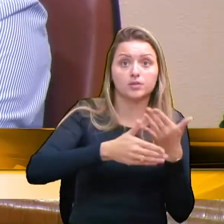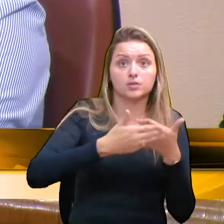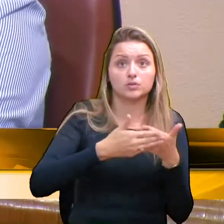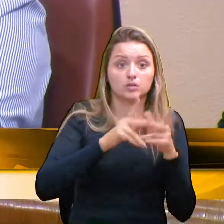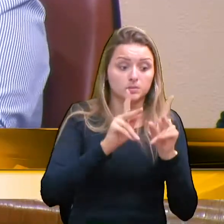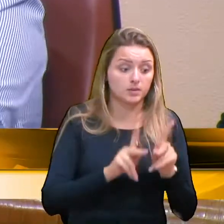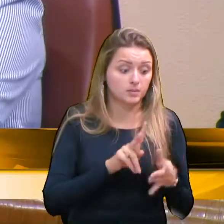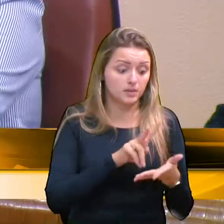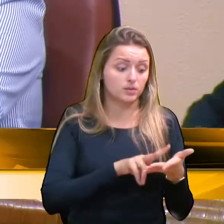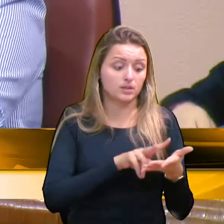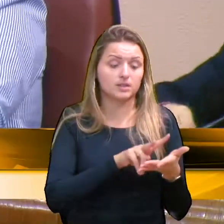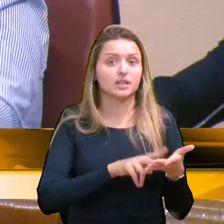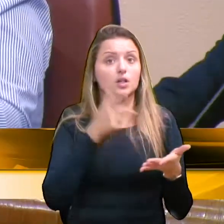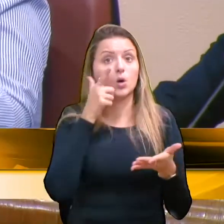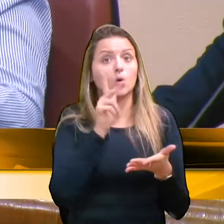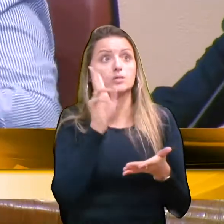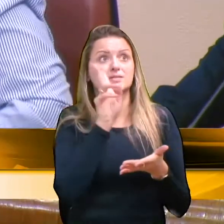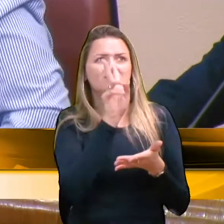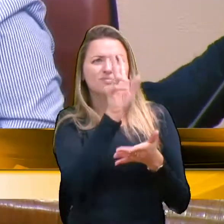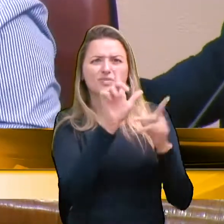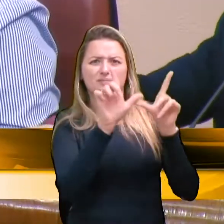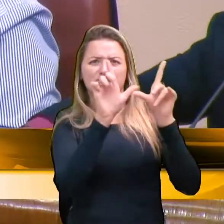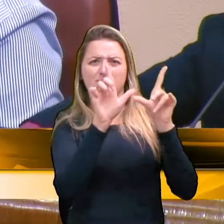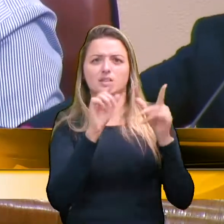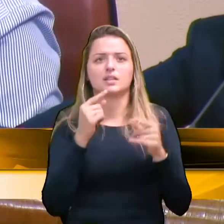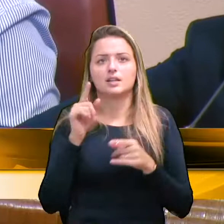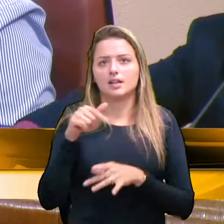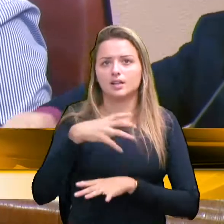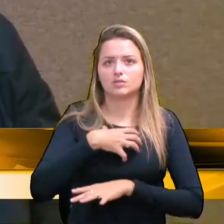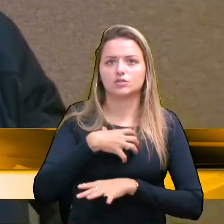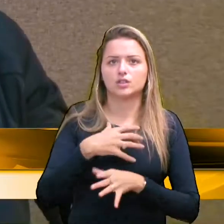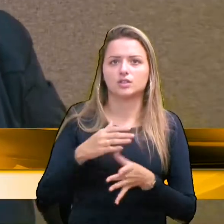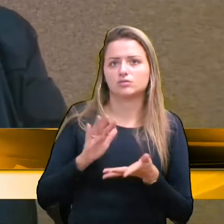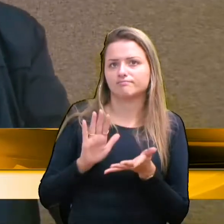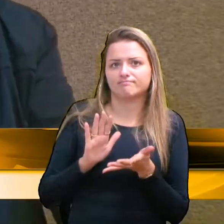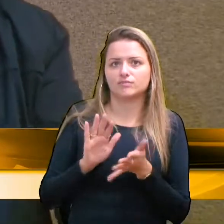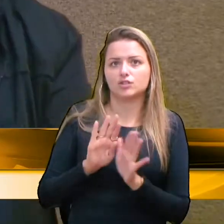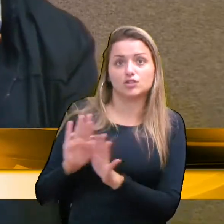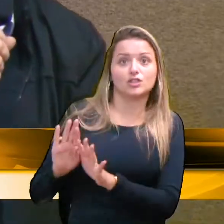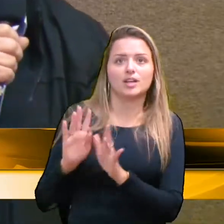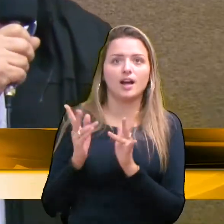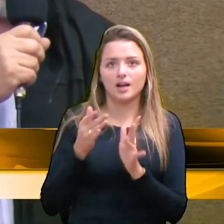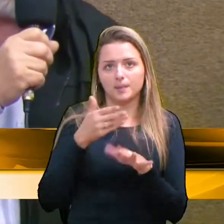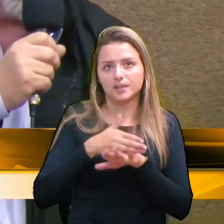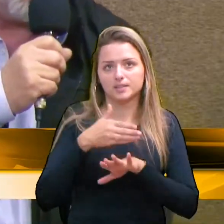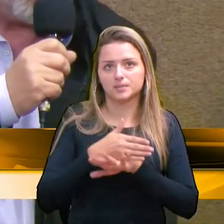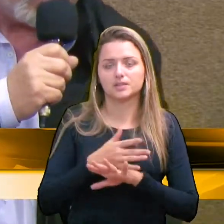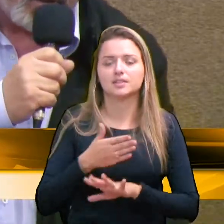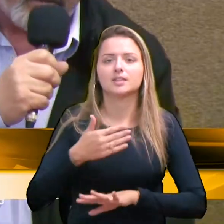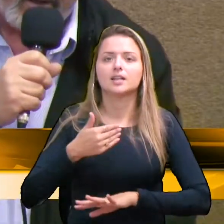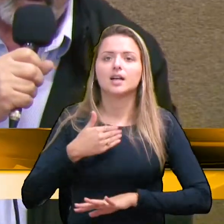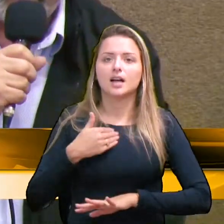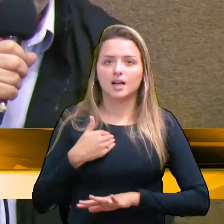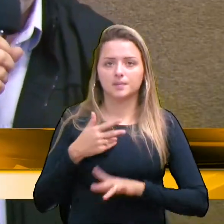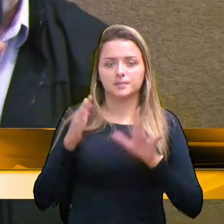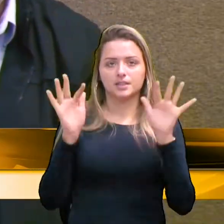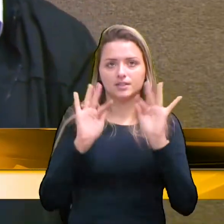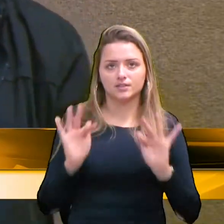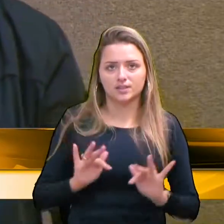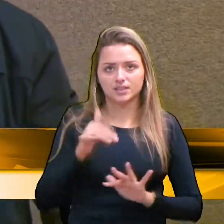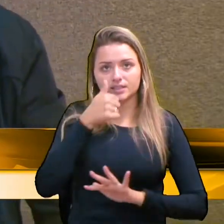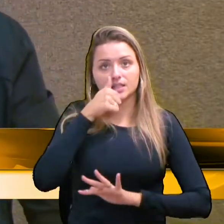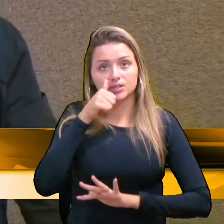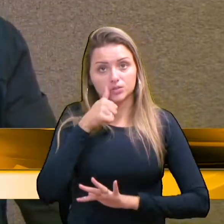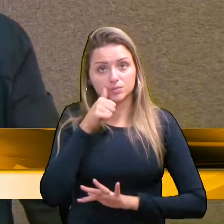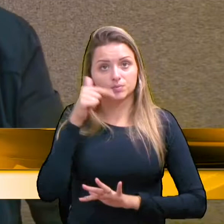visualizar. É uma forma de exclusão. Para concluir, senhor presidente, a minha alegria, vereadora Paula, vereadora